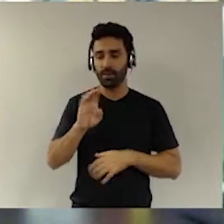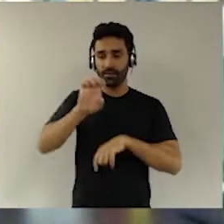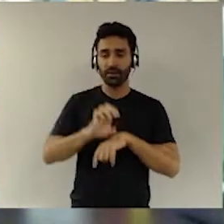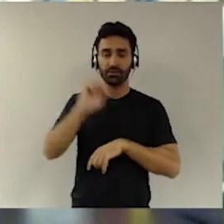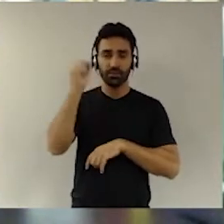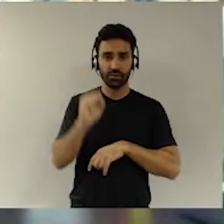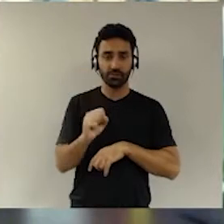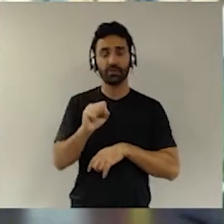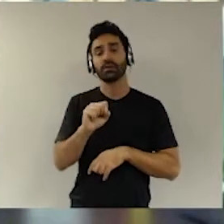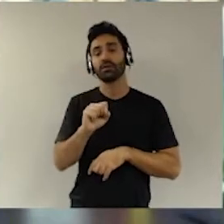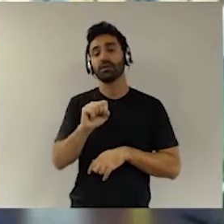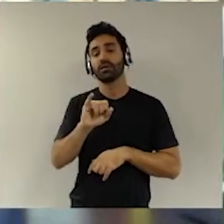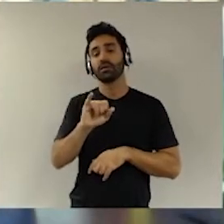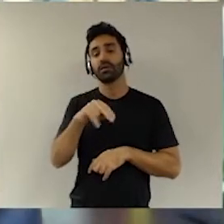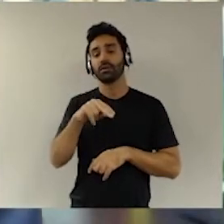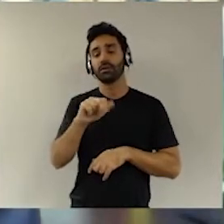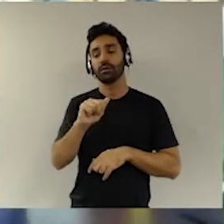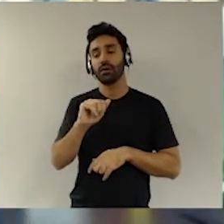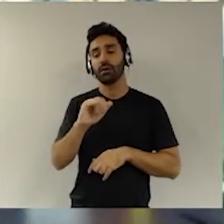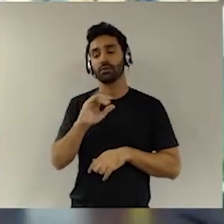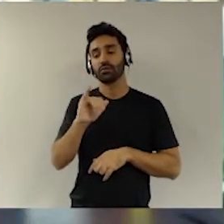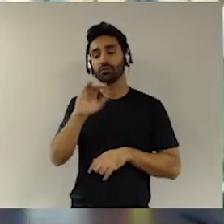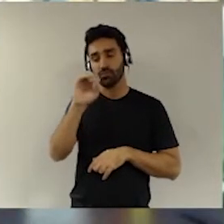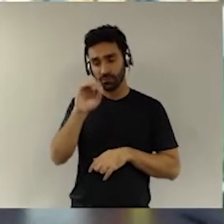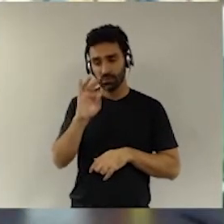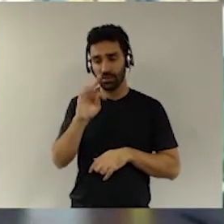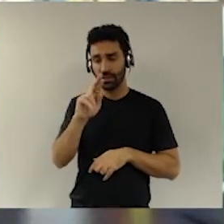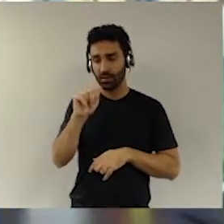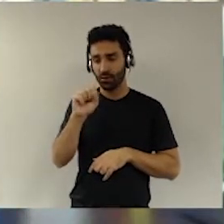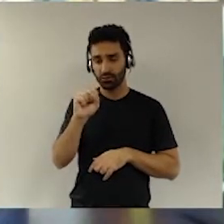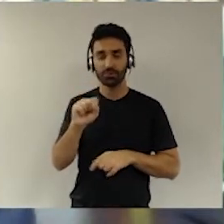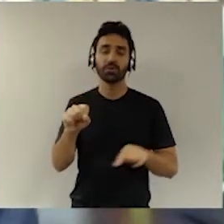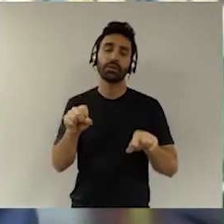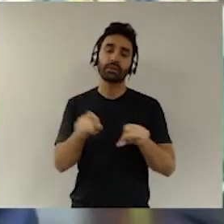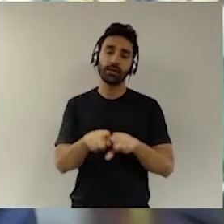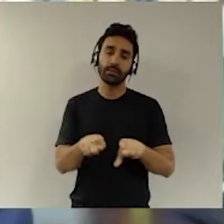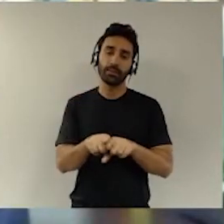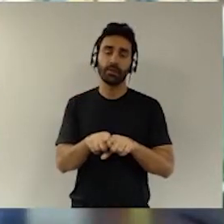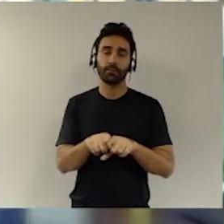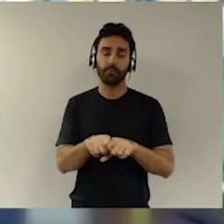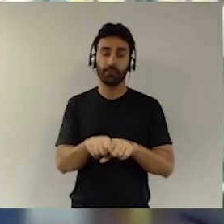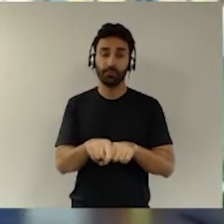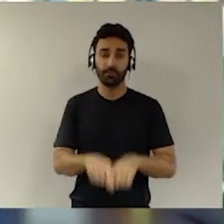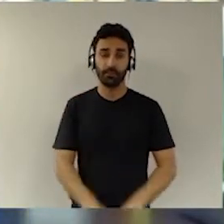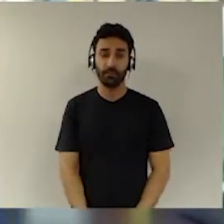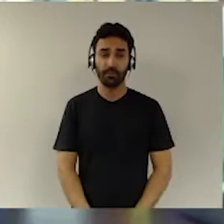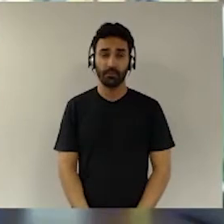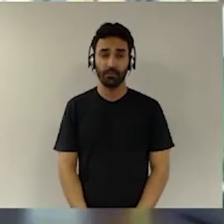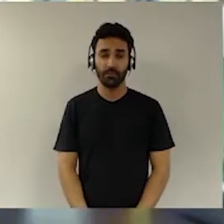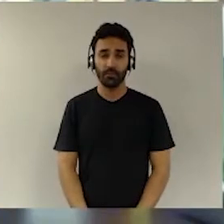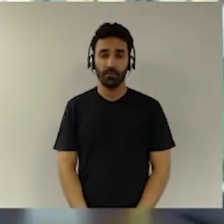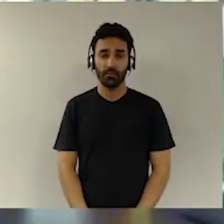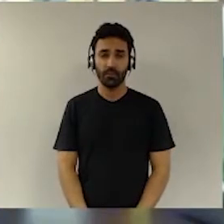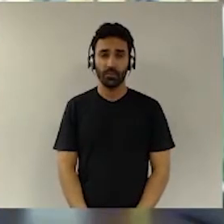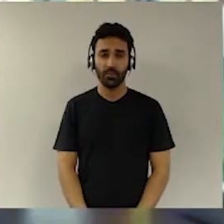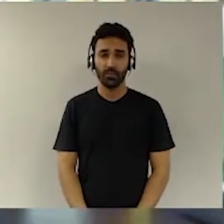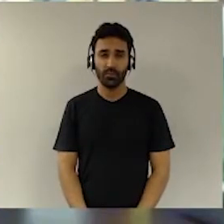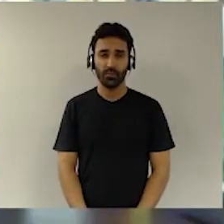Sergipe, Inácio Kraus, e também o nosso